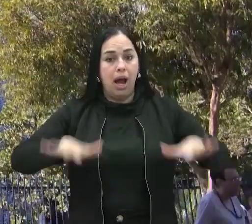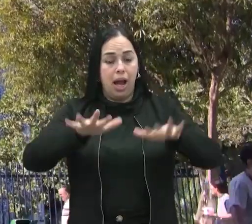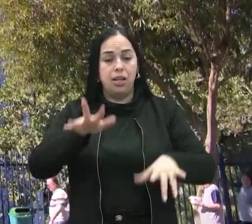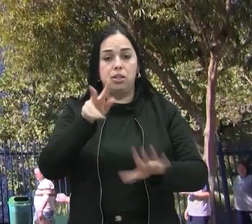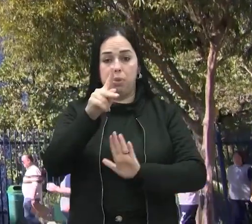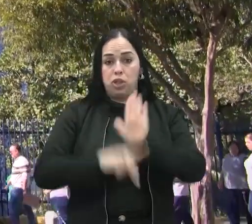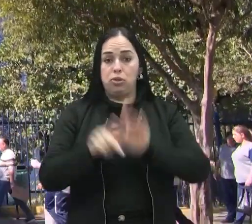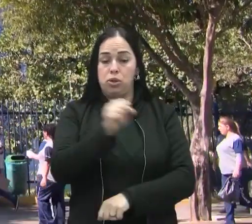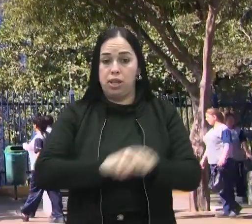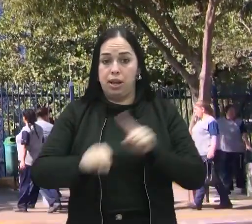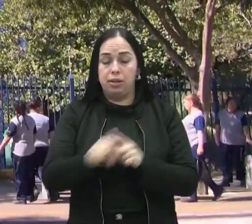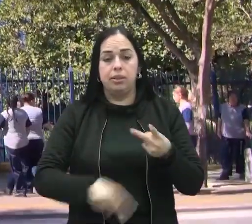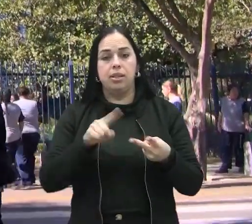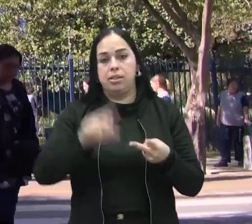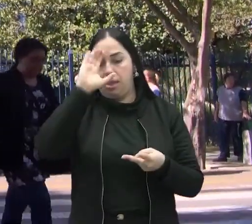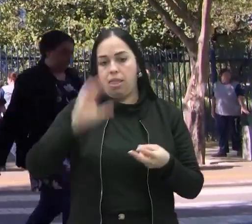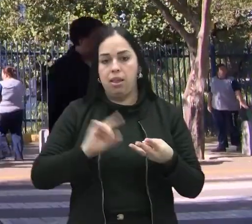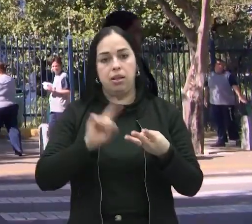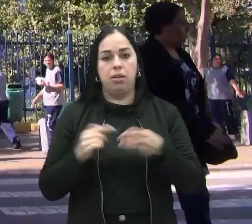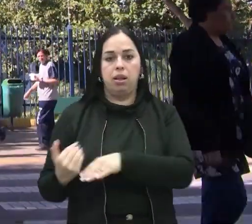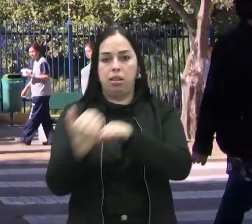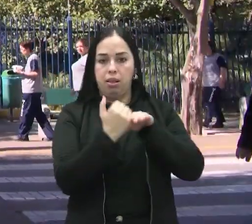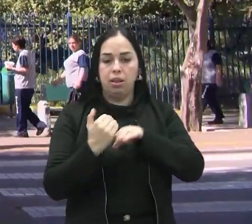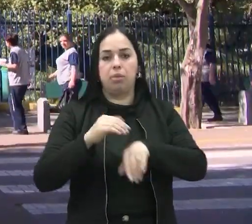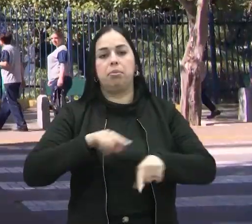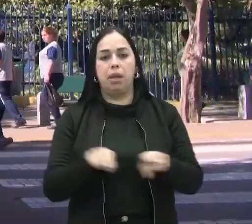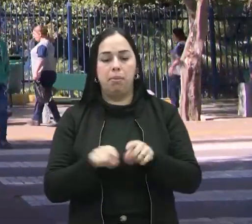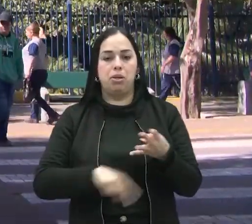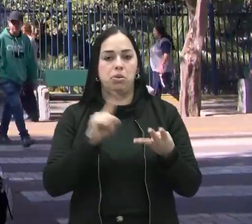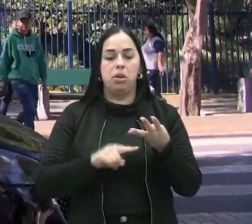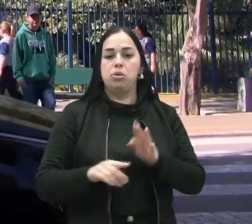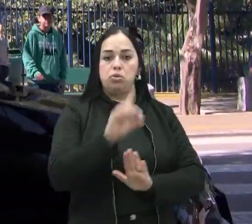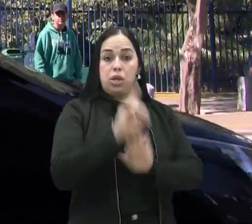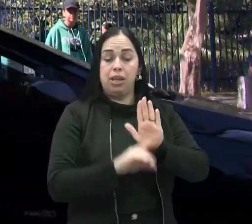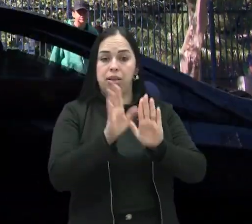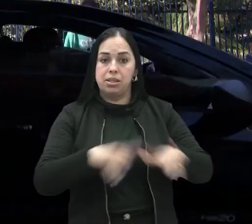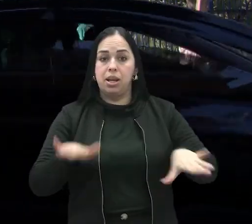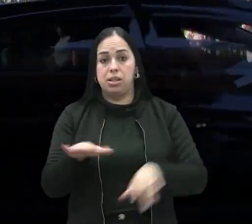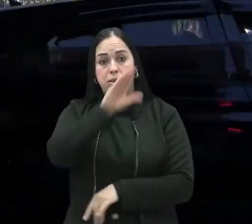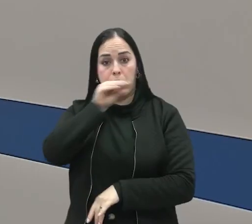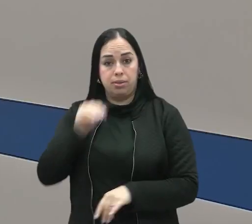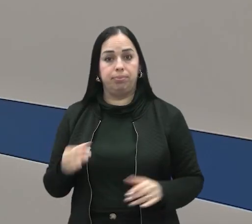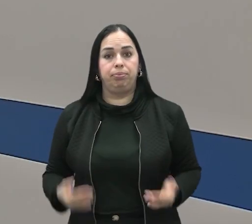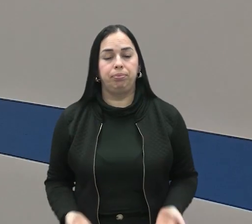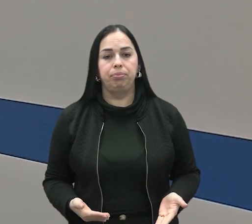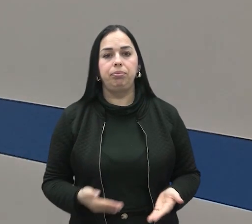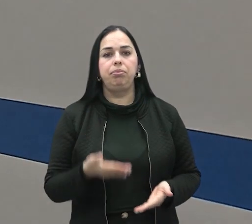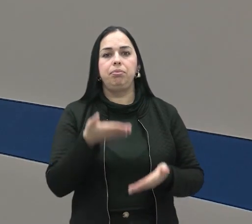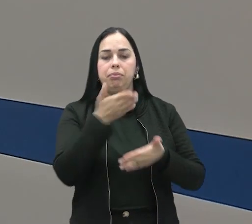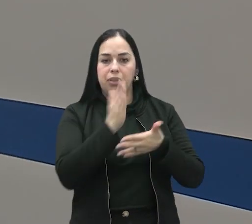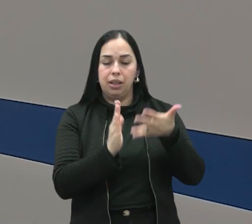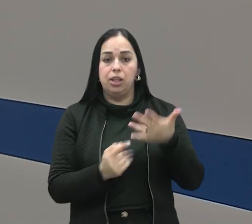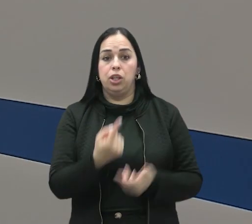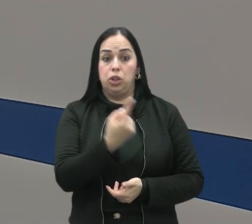como projeto social, cidadania, igualdade racial, direitos da criança e do adolescente. Aprovado com